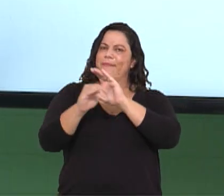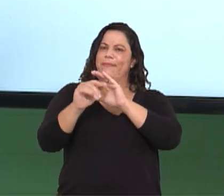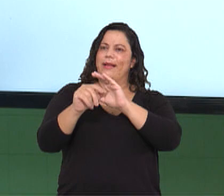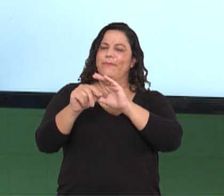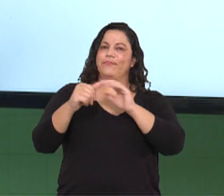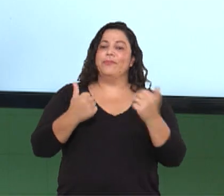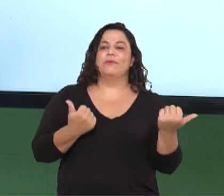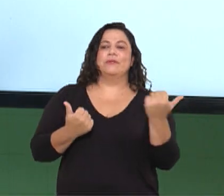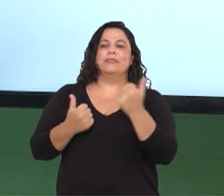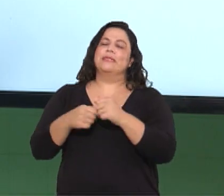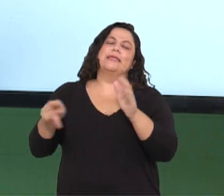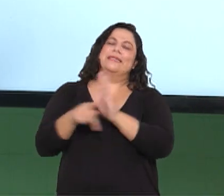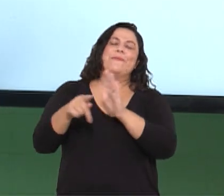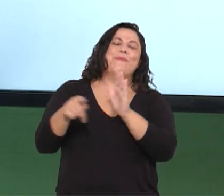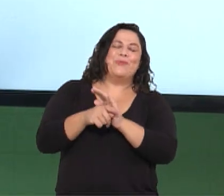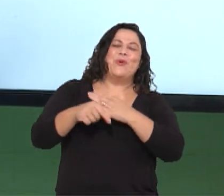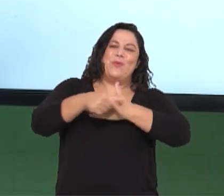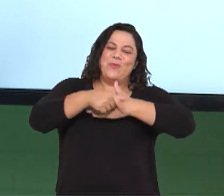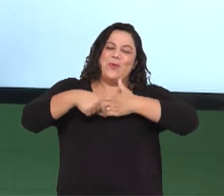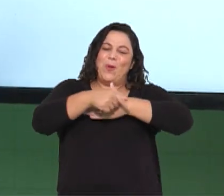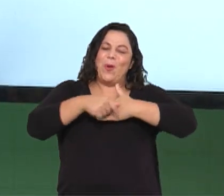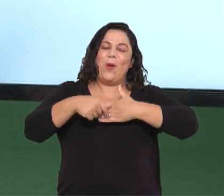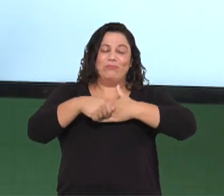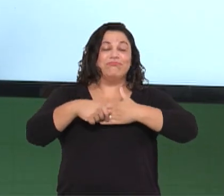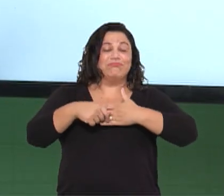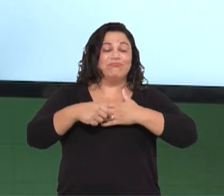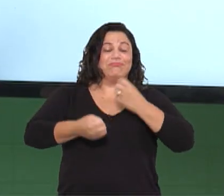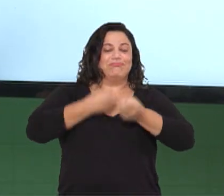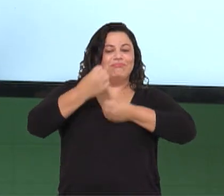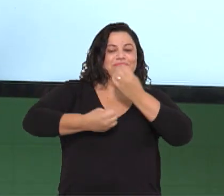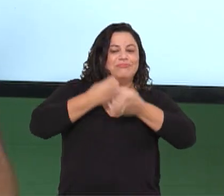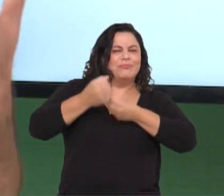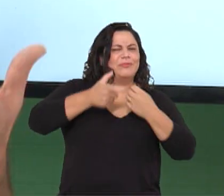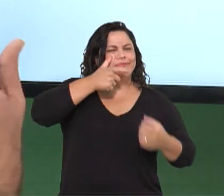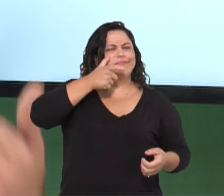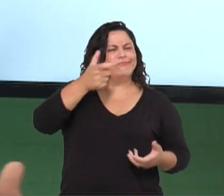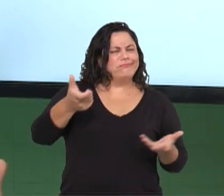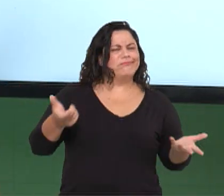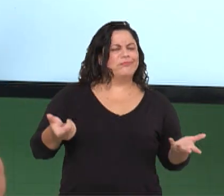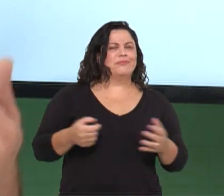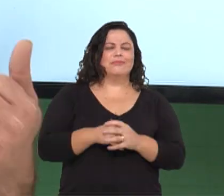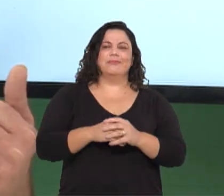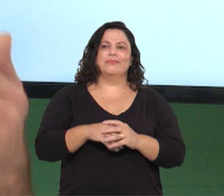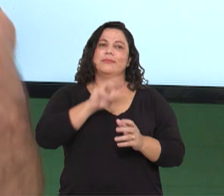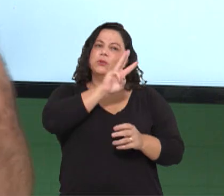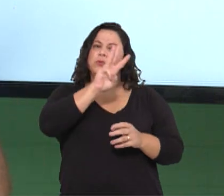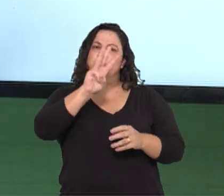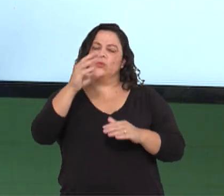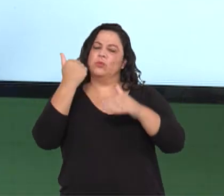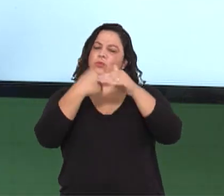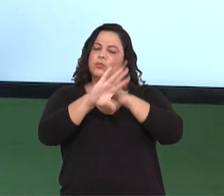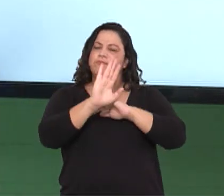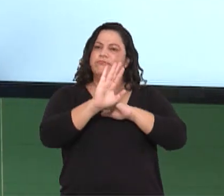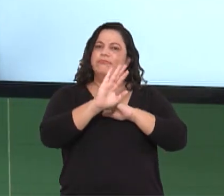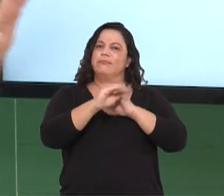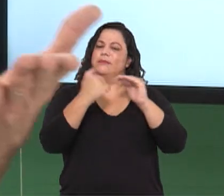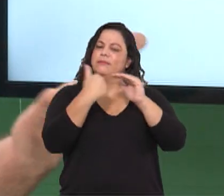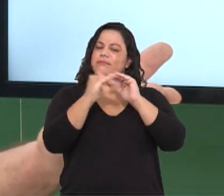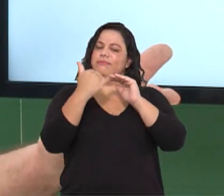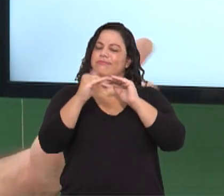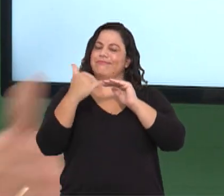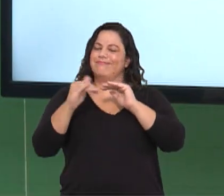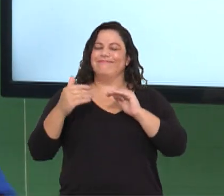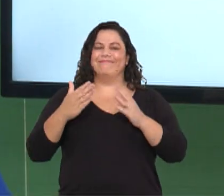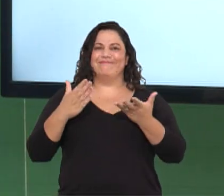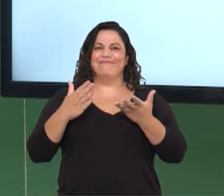um autor de poema. Olha que interessante. Vai que você acaba gostando bastante disso e